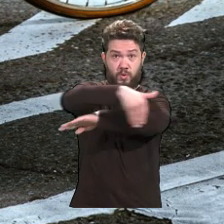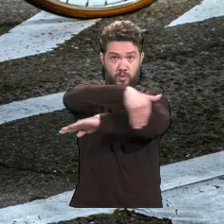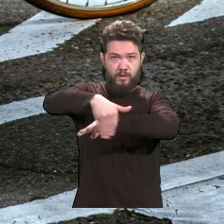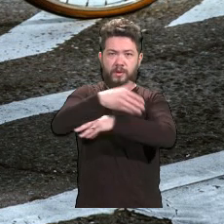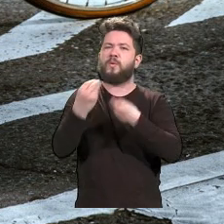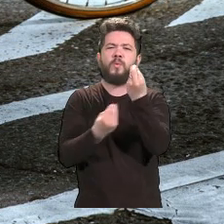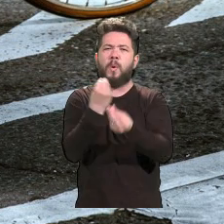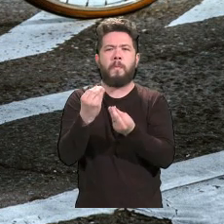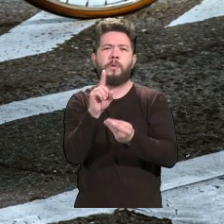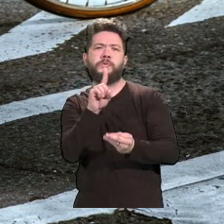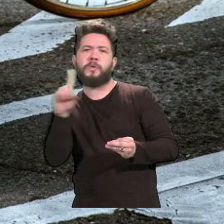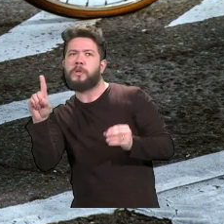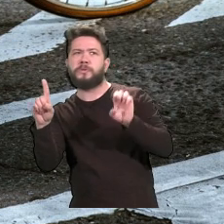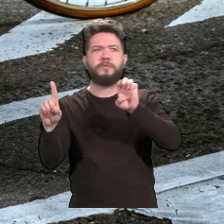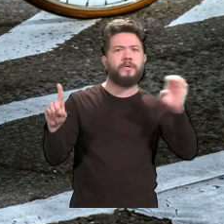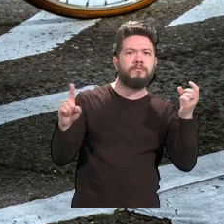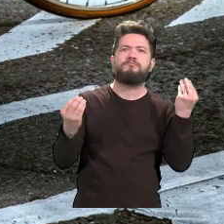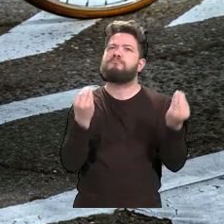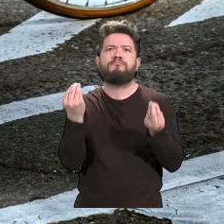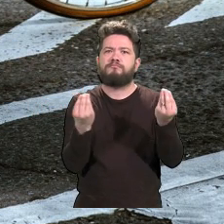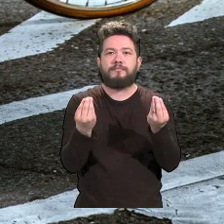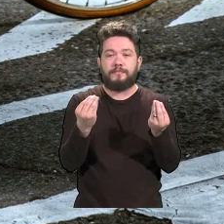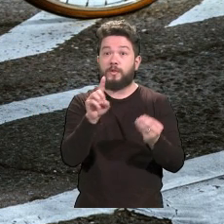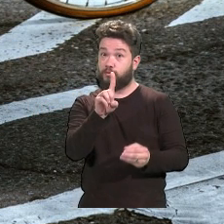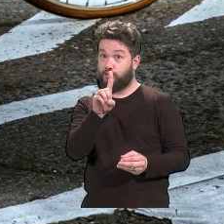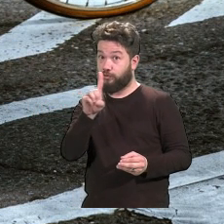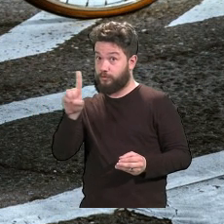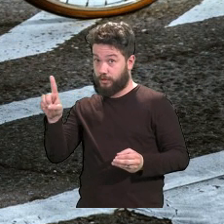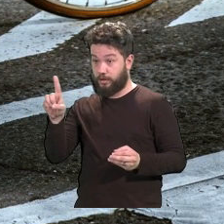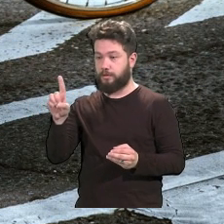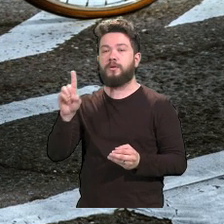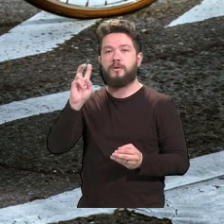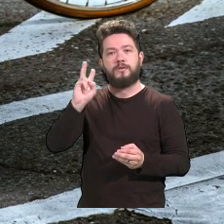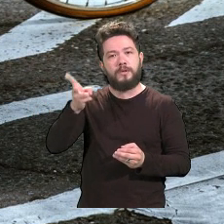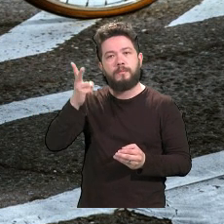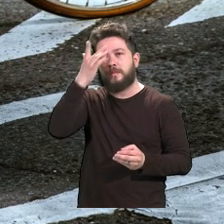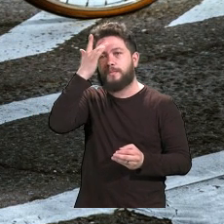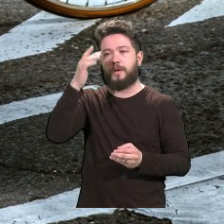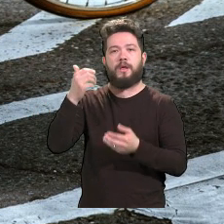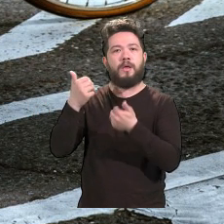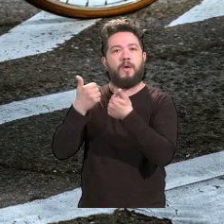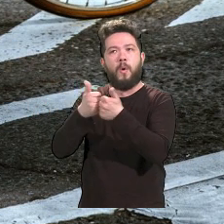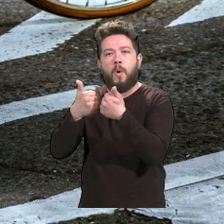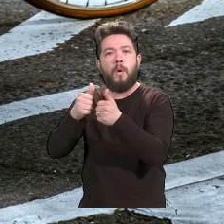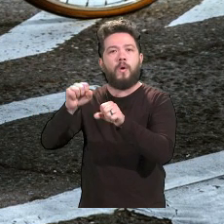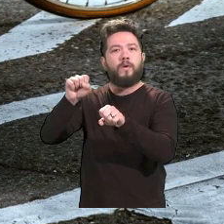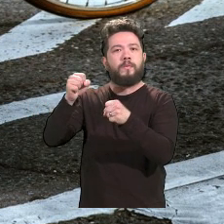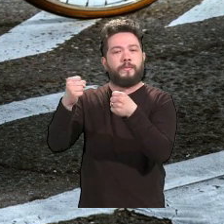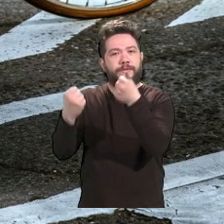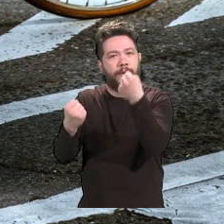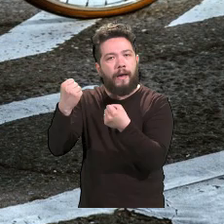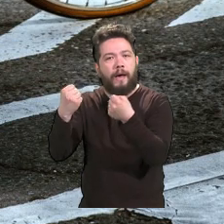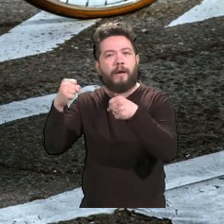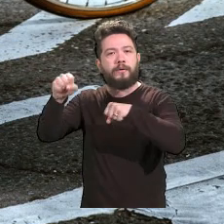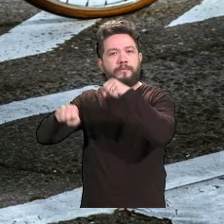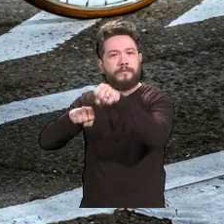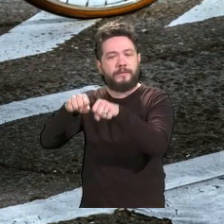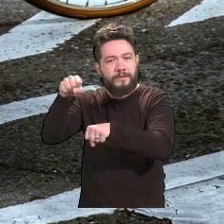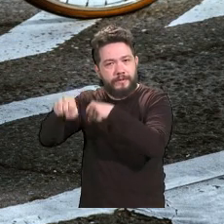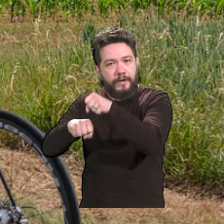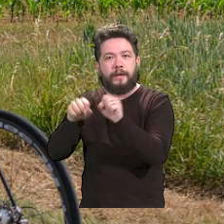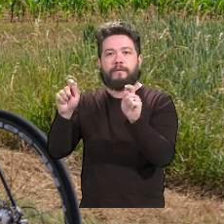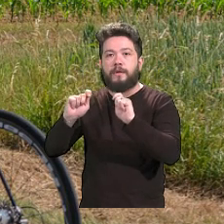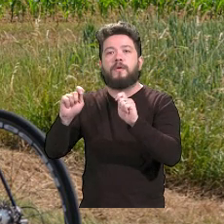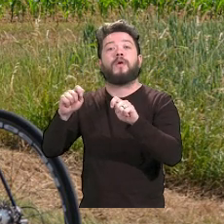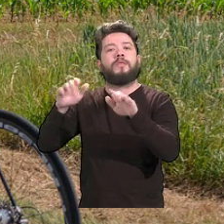Sobre a posição na pista, o que diz a lei? O lado direito da pista é destinado aos veículos mais